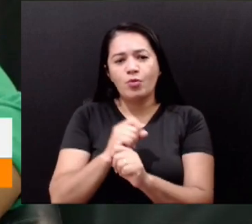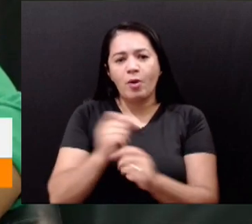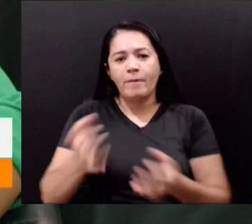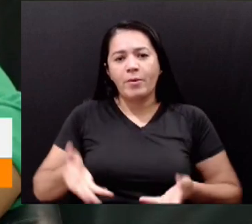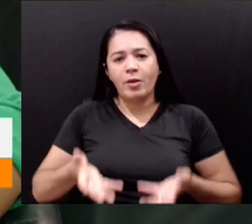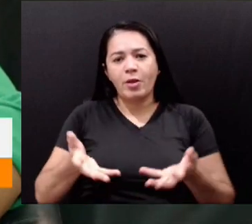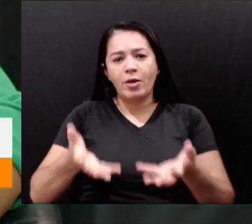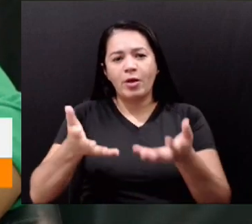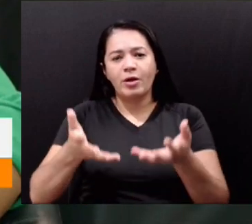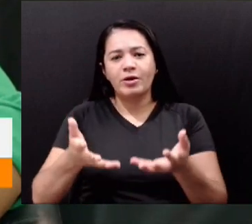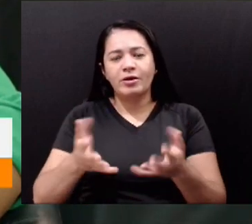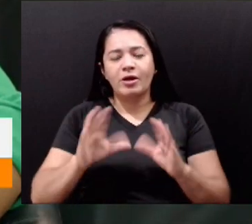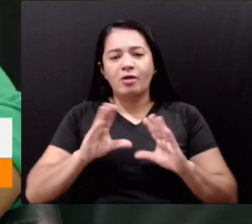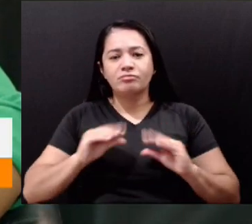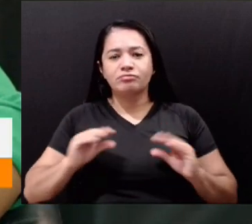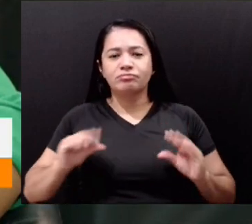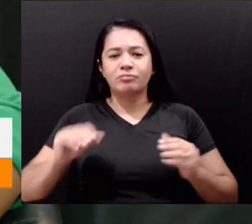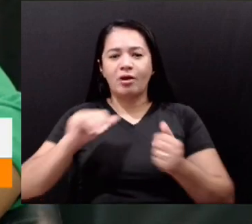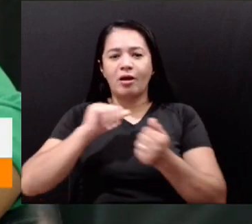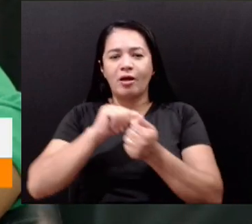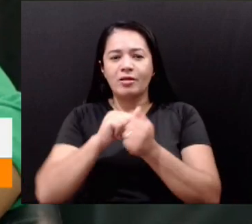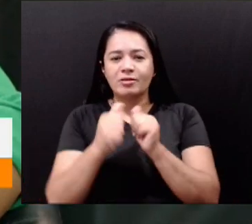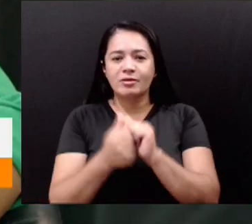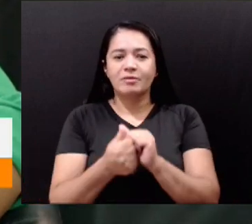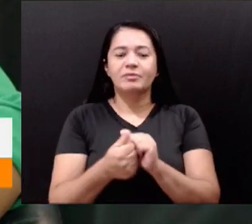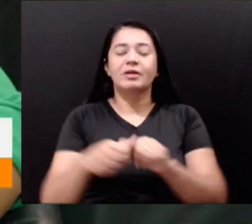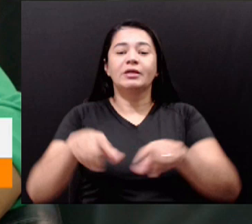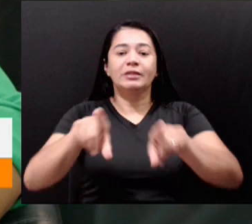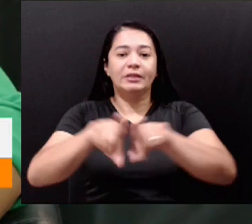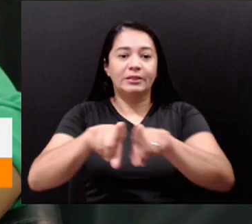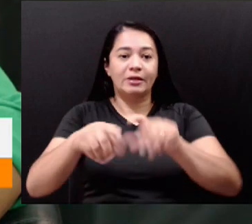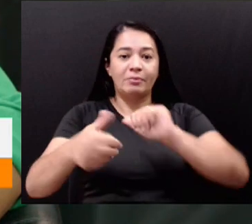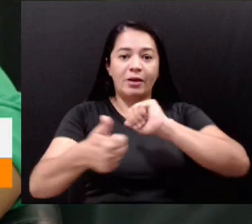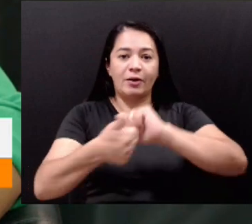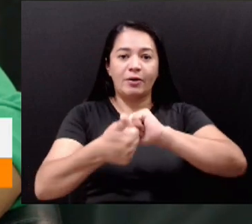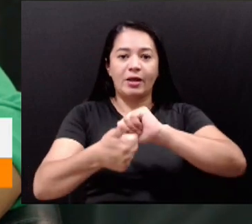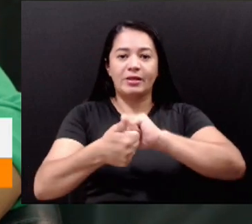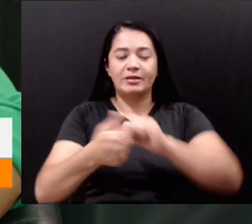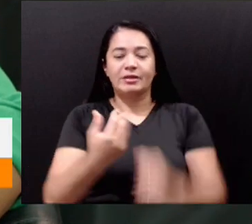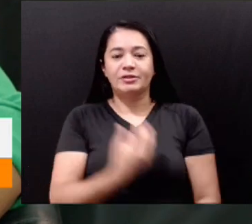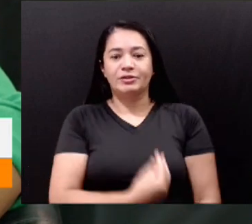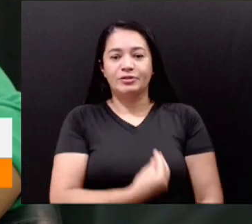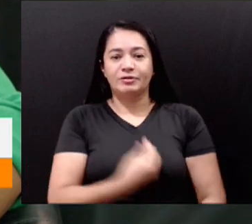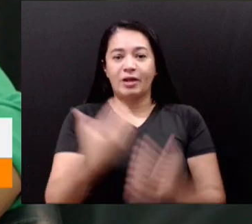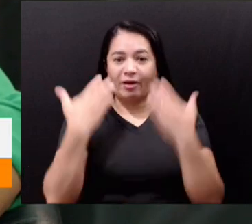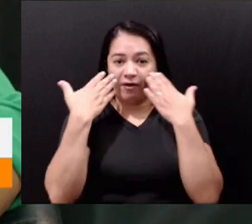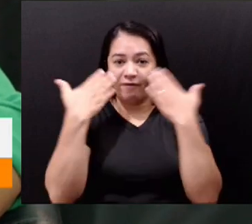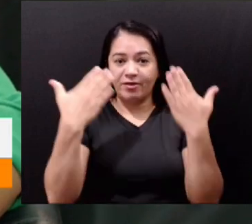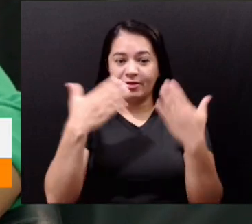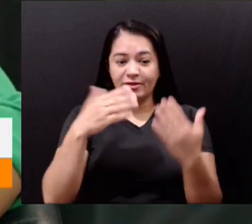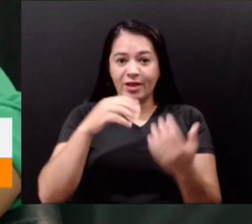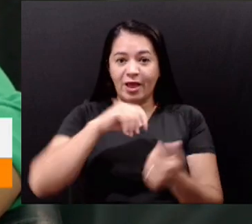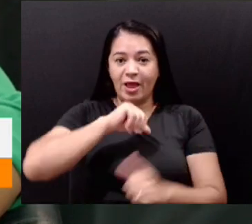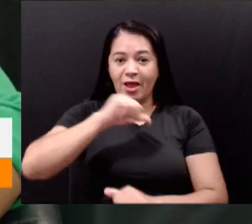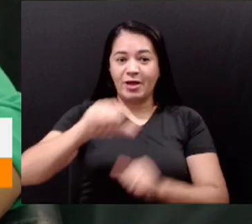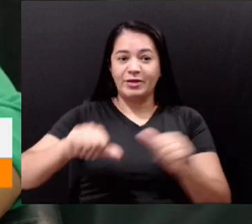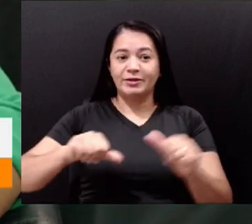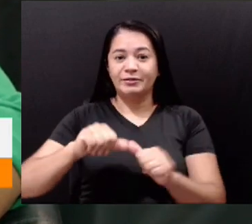bem-estar, adaptação e maior qualidade de vida no enfrentamento das mudanças inerentes a essa etapa